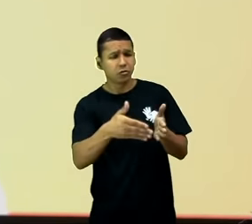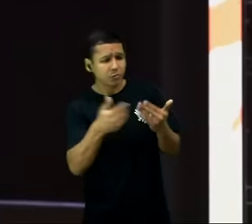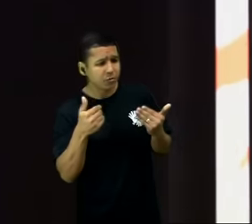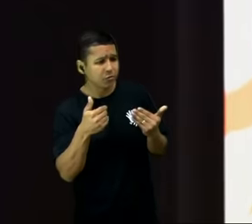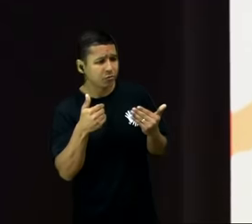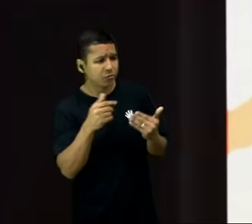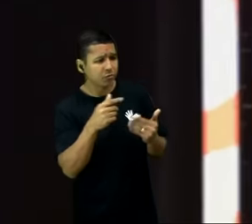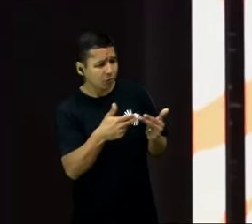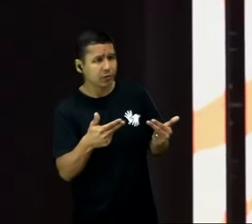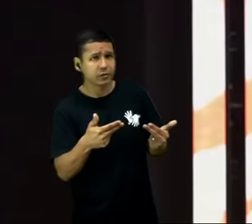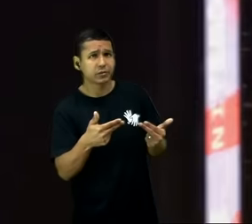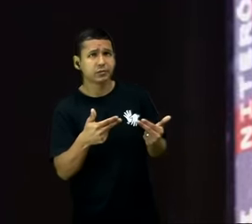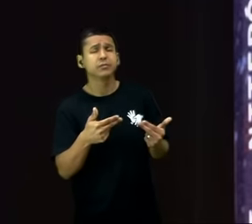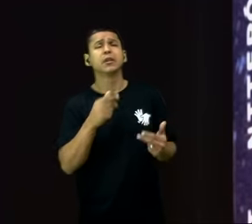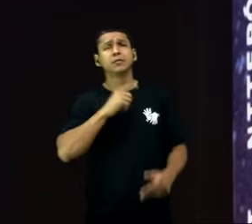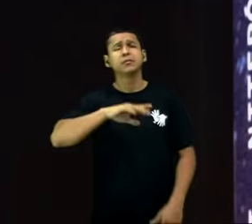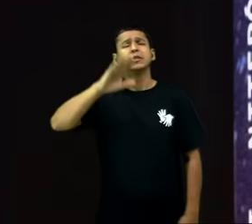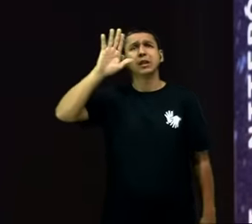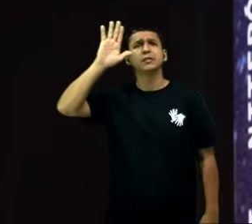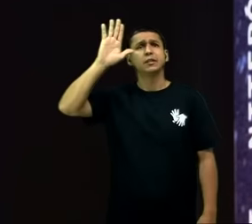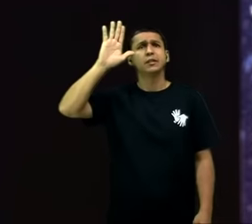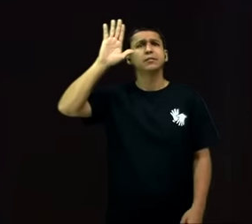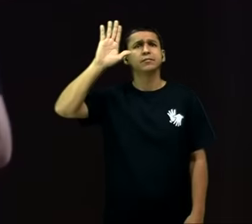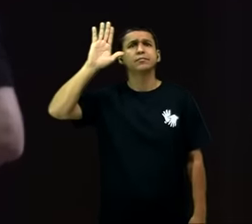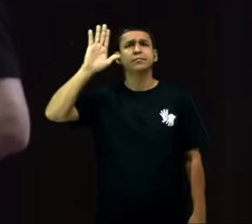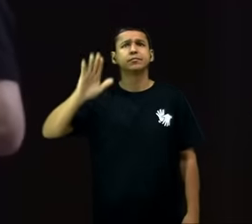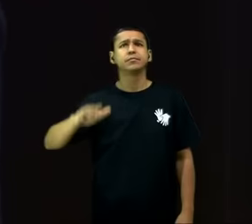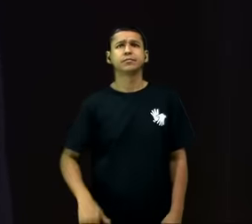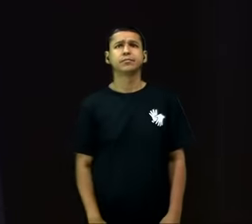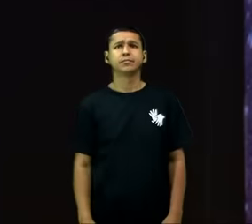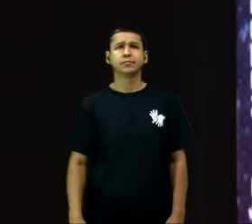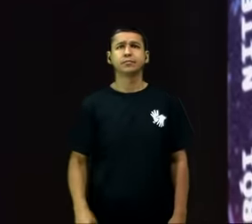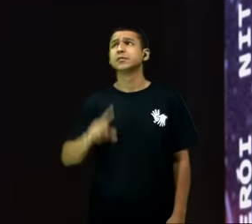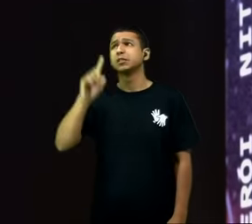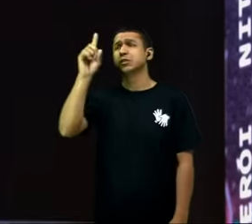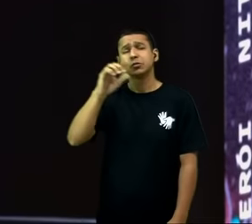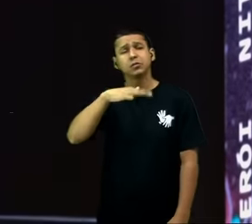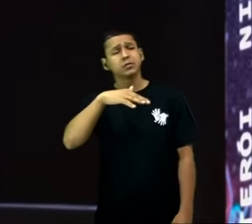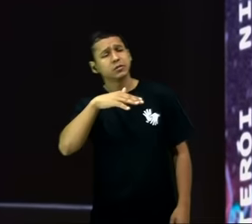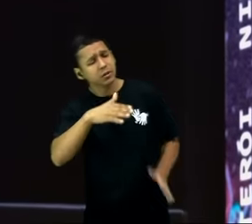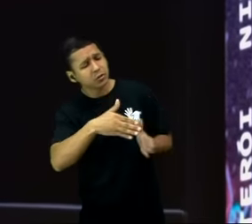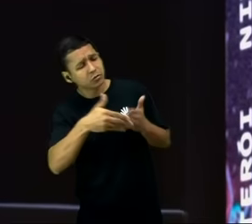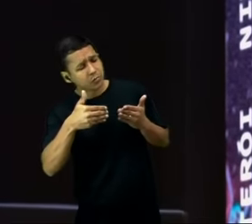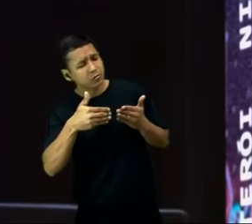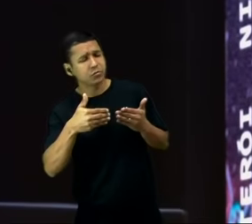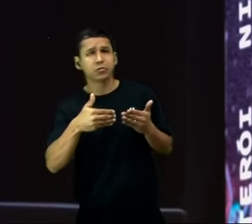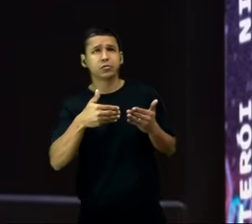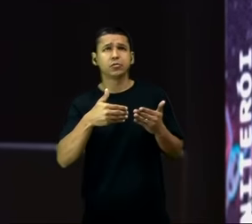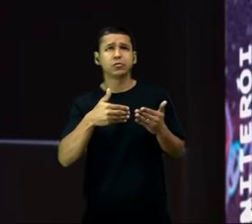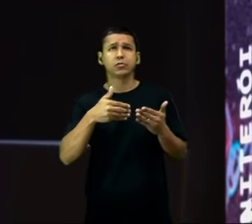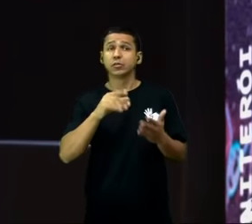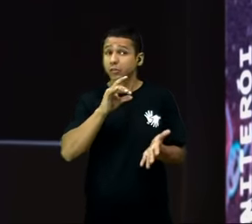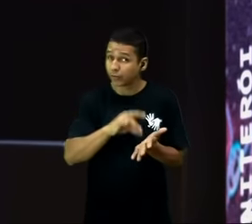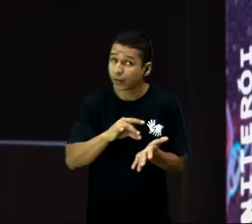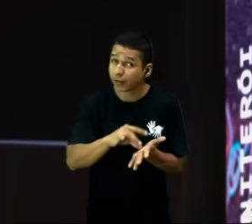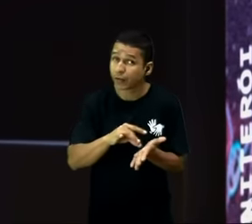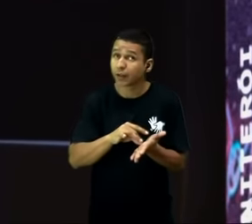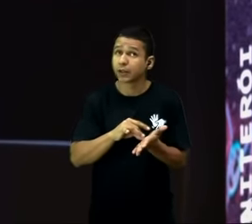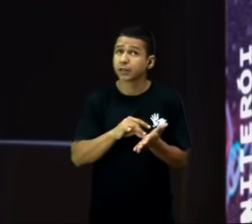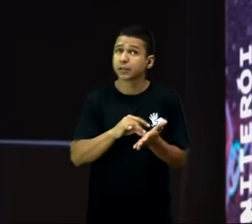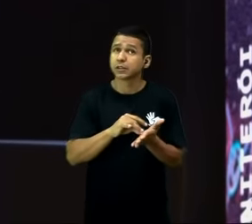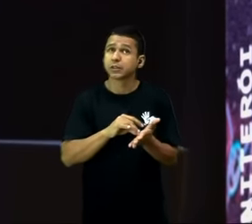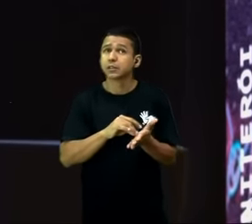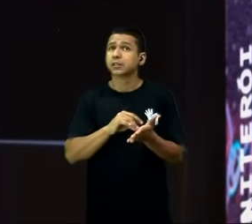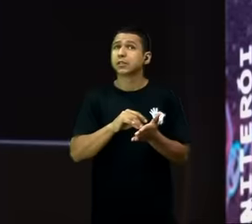a mão. Pastor, Deus já me pediu alguma coisa, isso. Deus já te pediu alguma coisa que, de verdade, gente, só